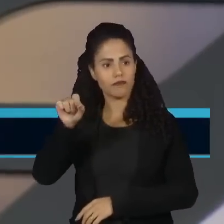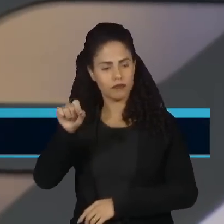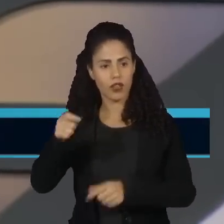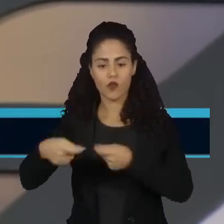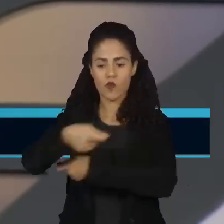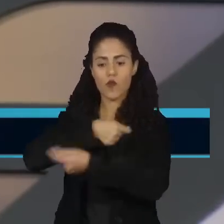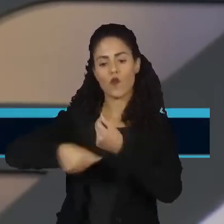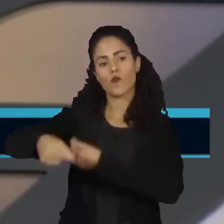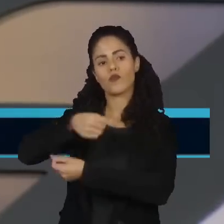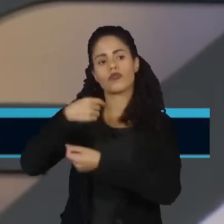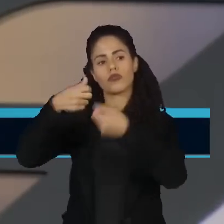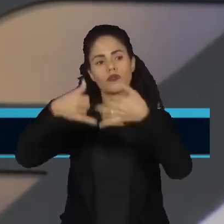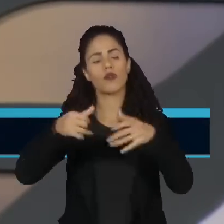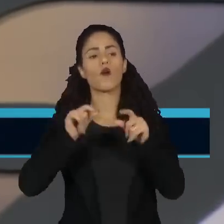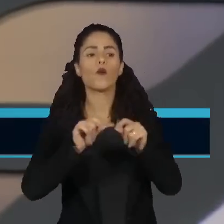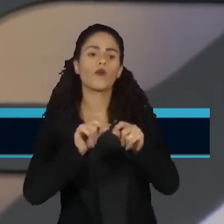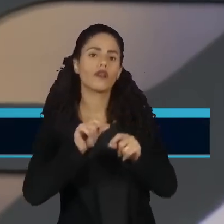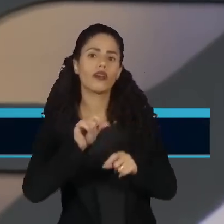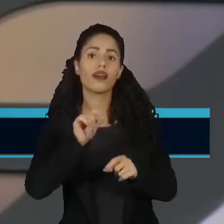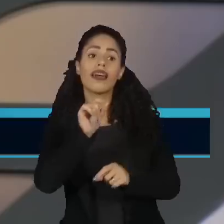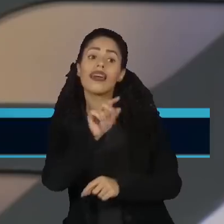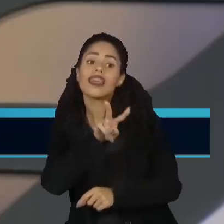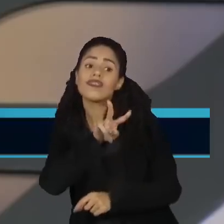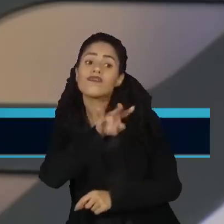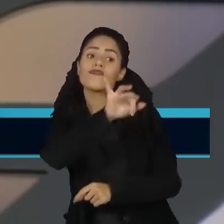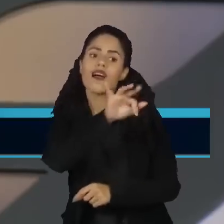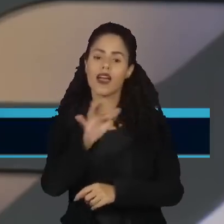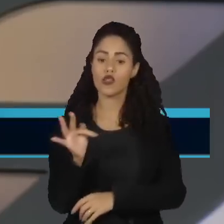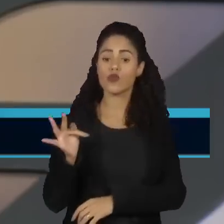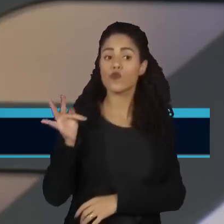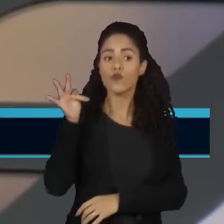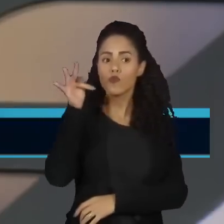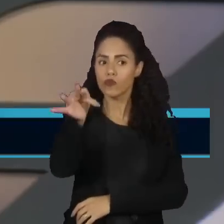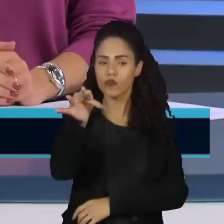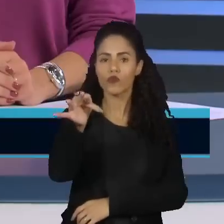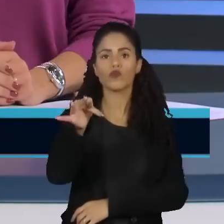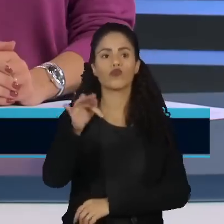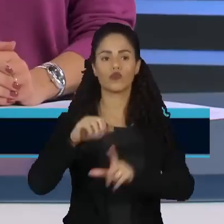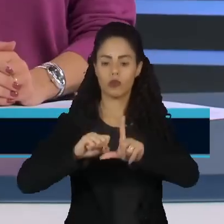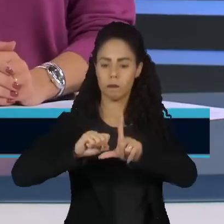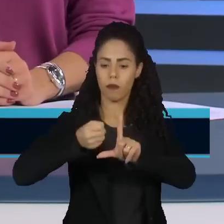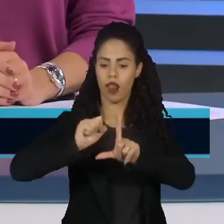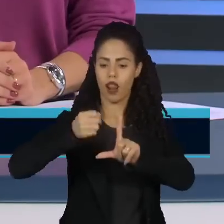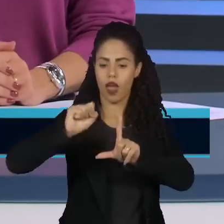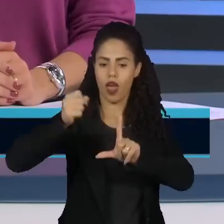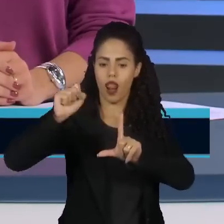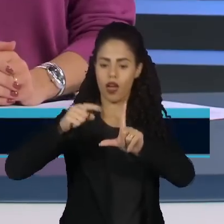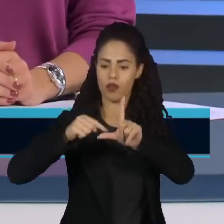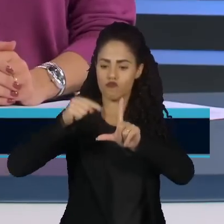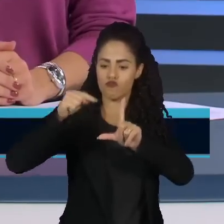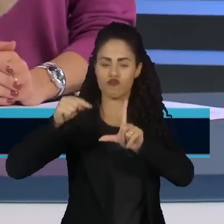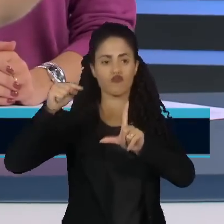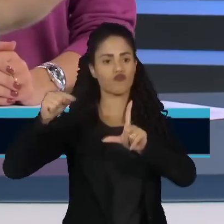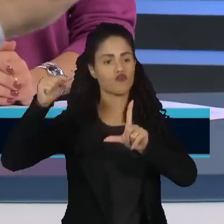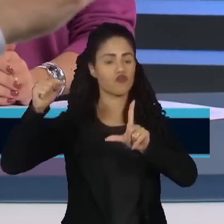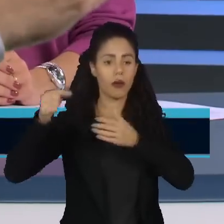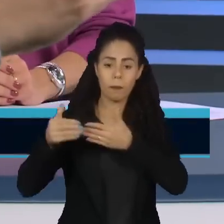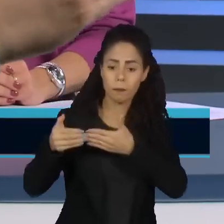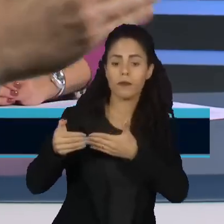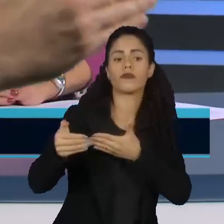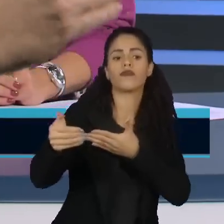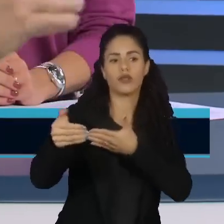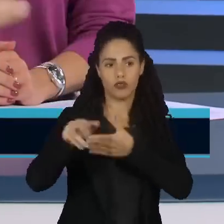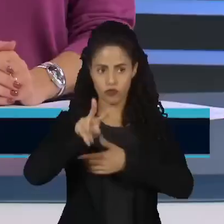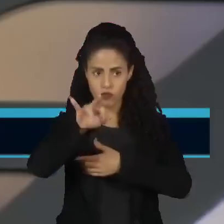economista. Que isso terá um efeito na chamada curva de juros, ou seja, nos prazos mais longos